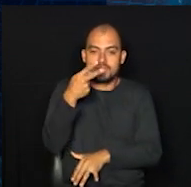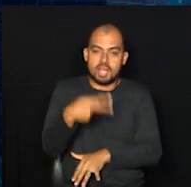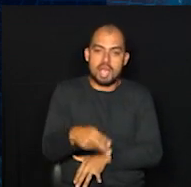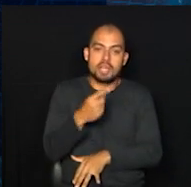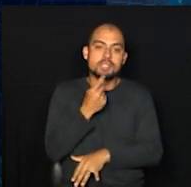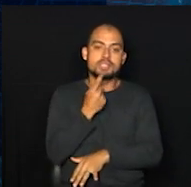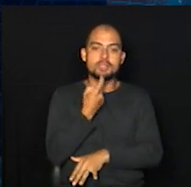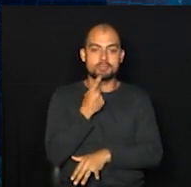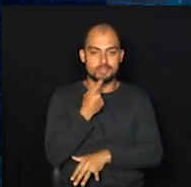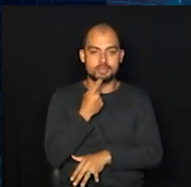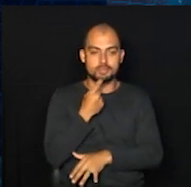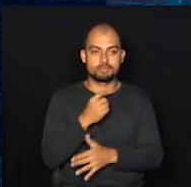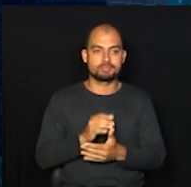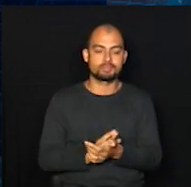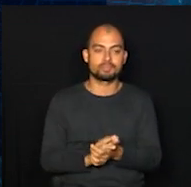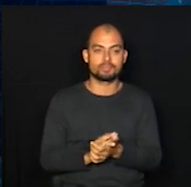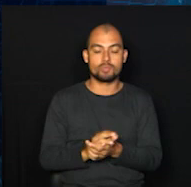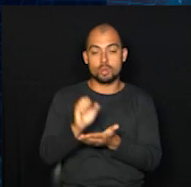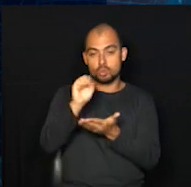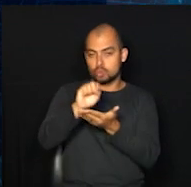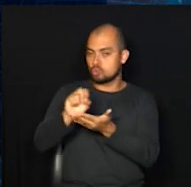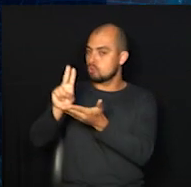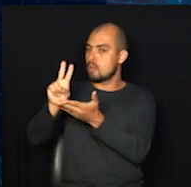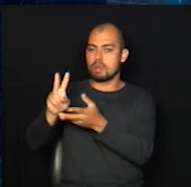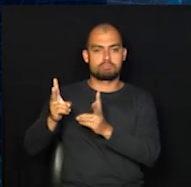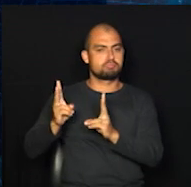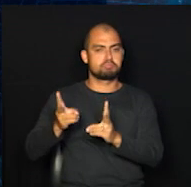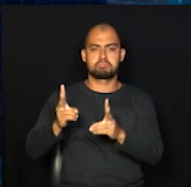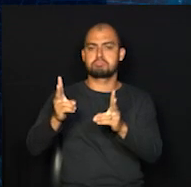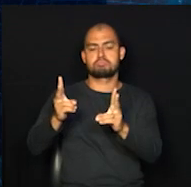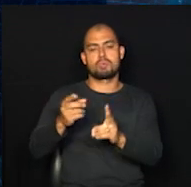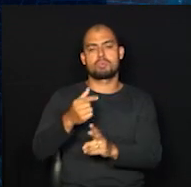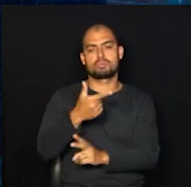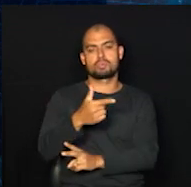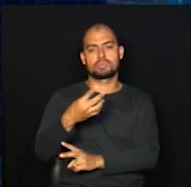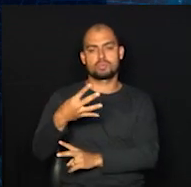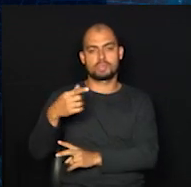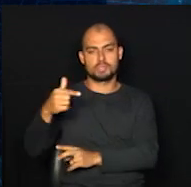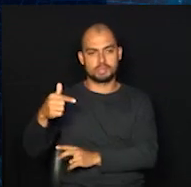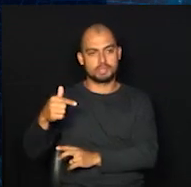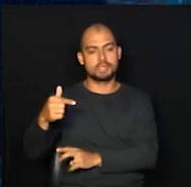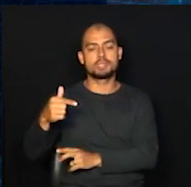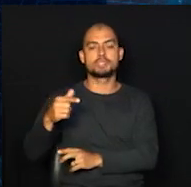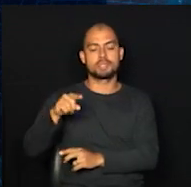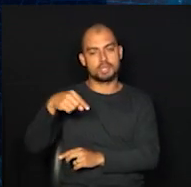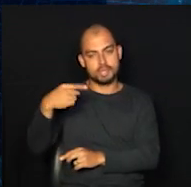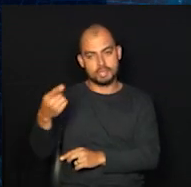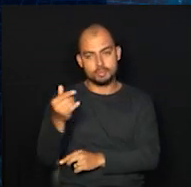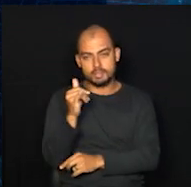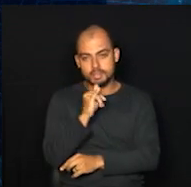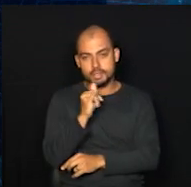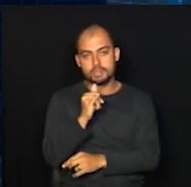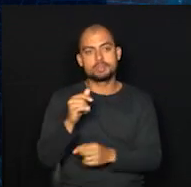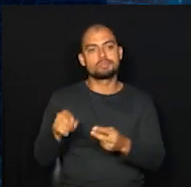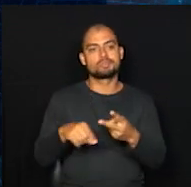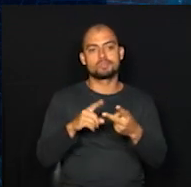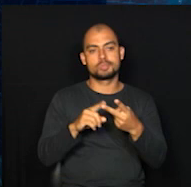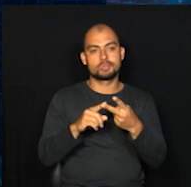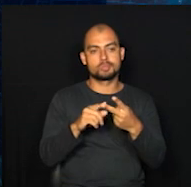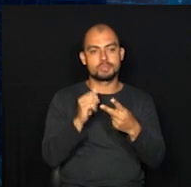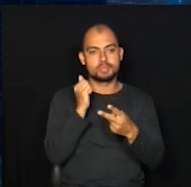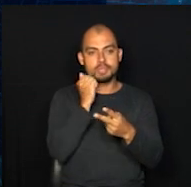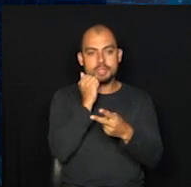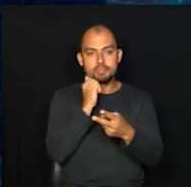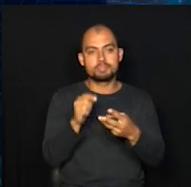cidade. Sumaré mantém os números de ontem, com 247 casos, seguido de Indaiatuba. Santa Bárbara do Oeste,